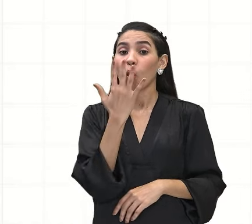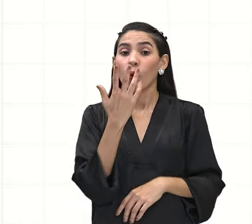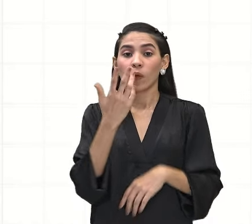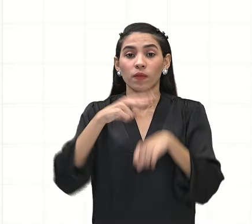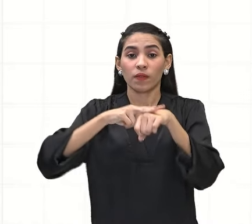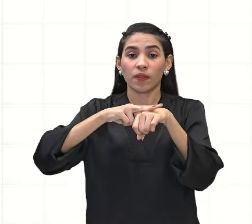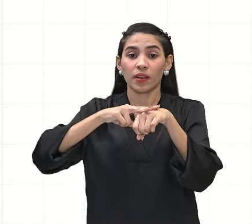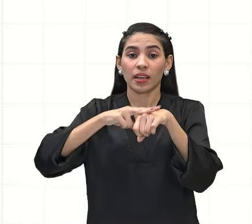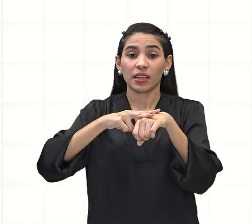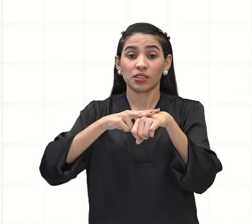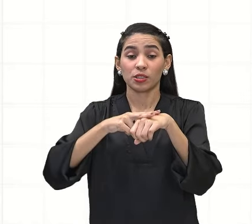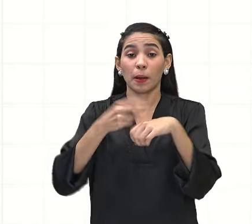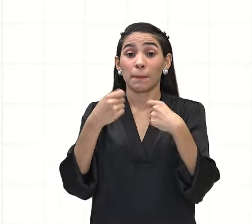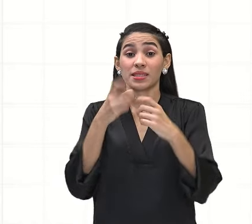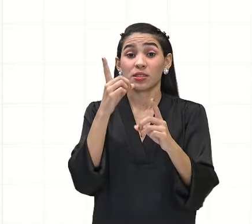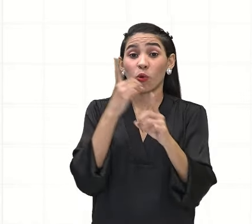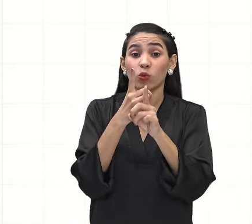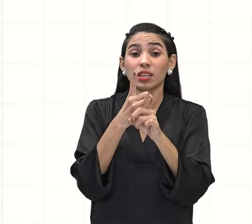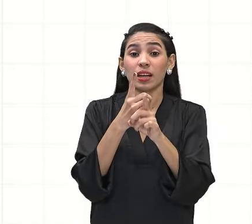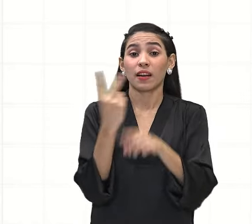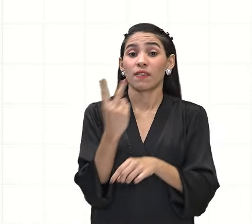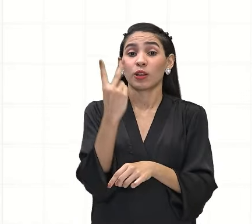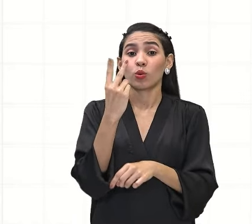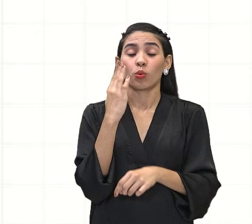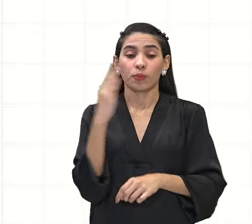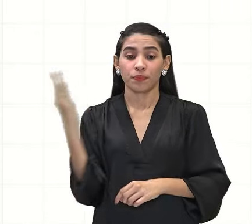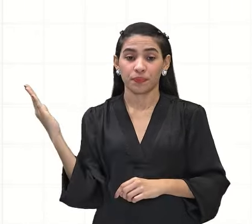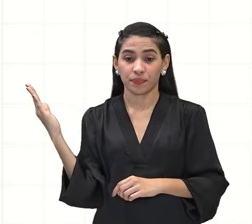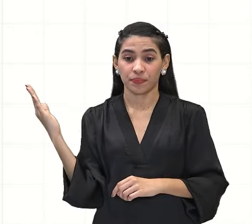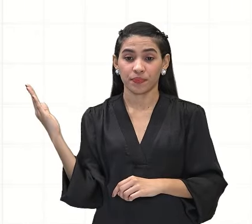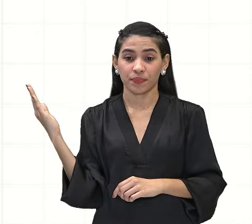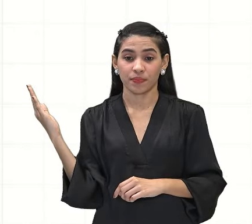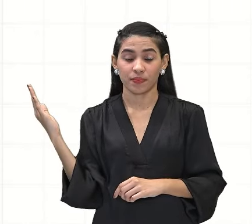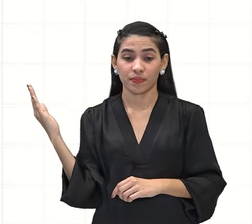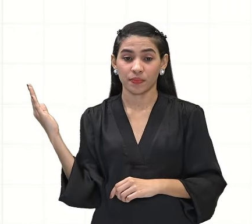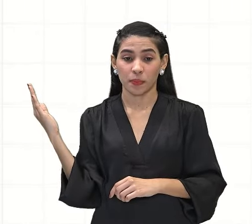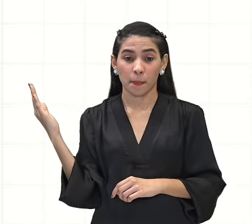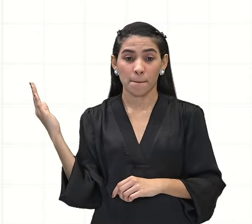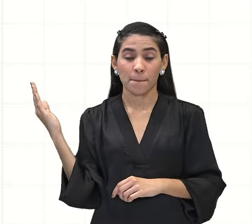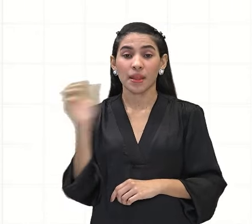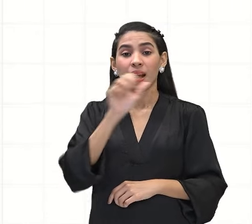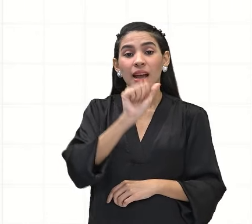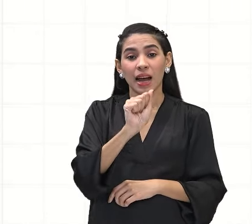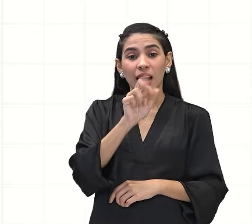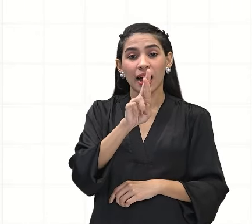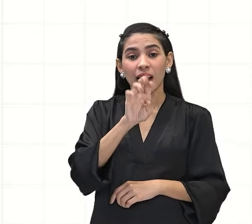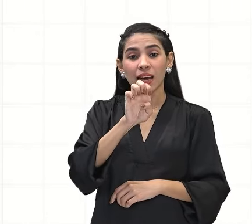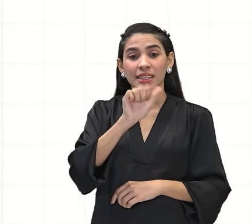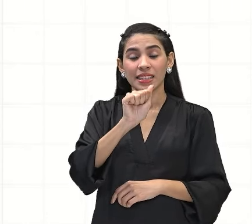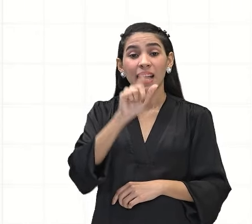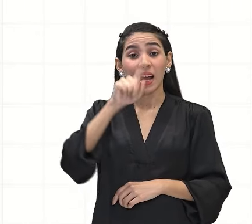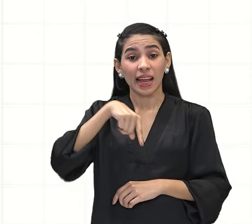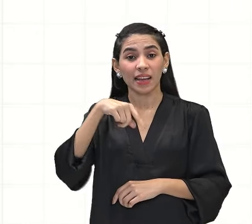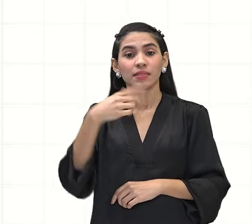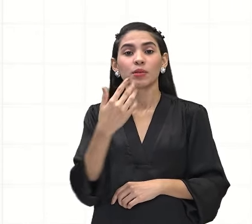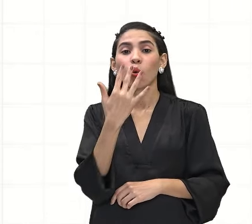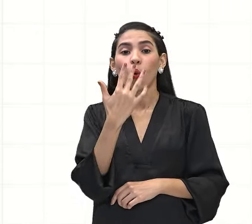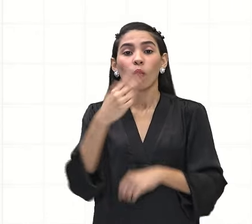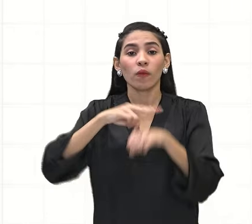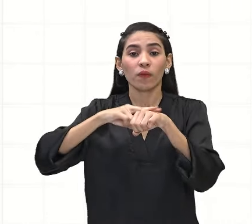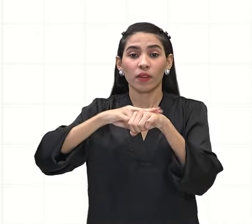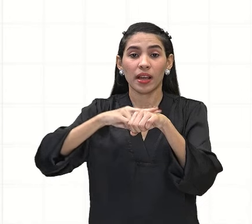achando de verde Beleza então eu quero calcular isso aqui com esses